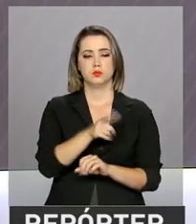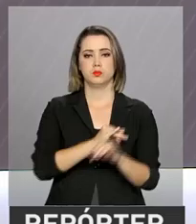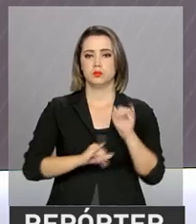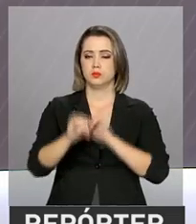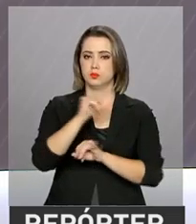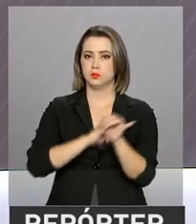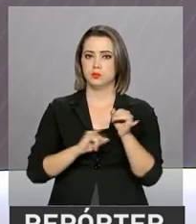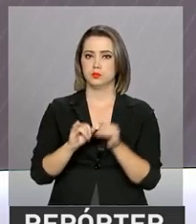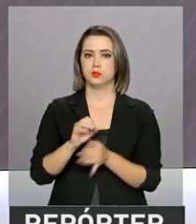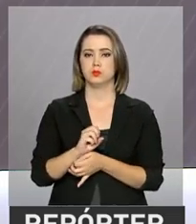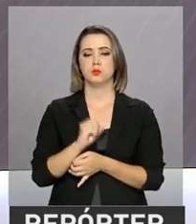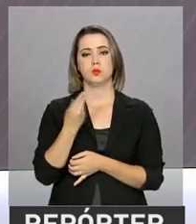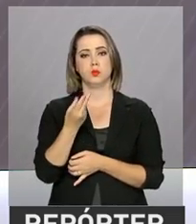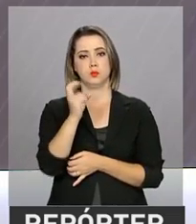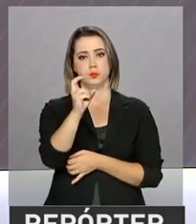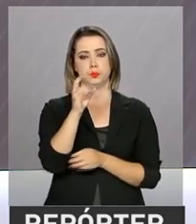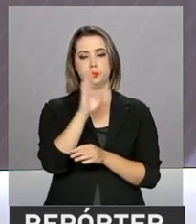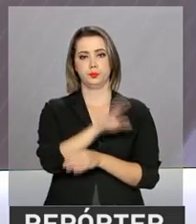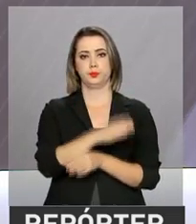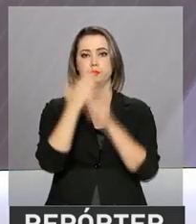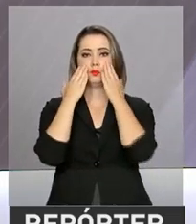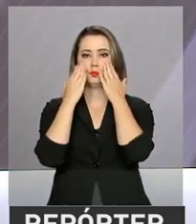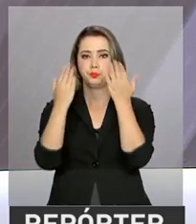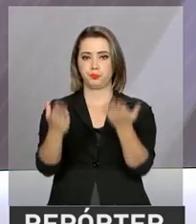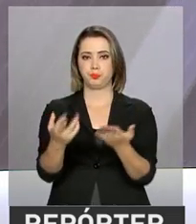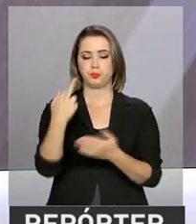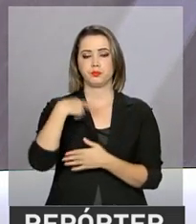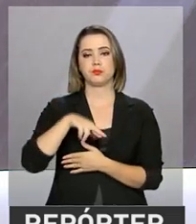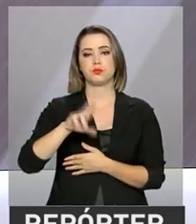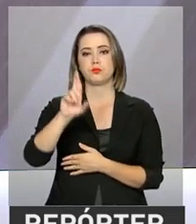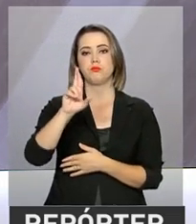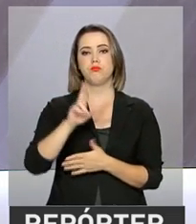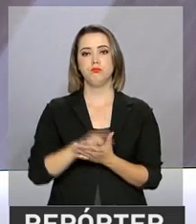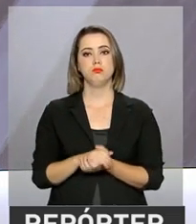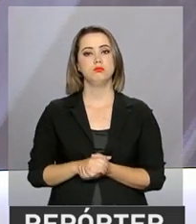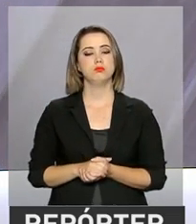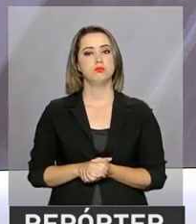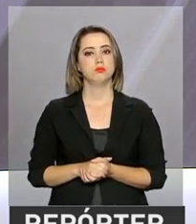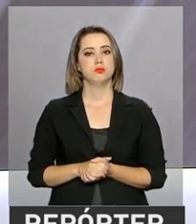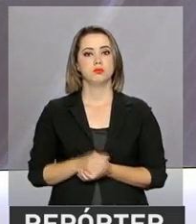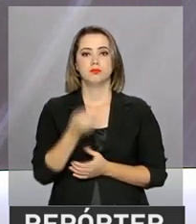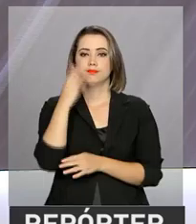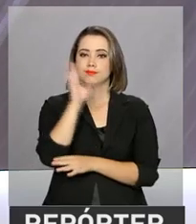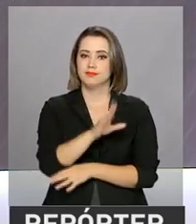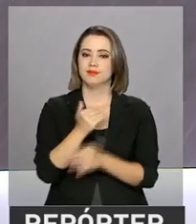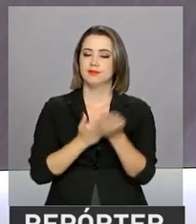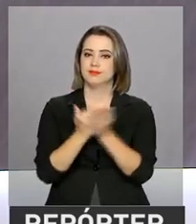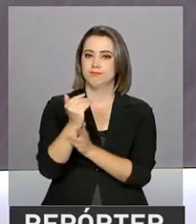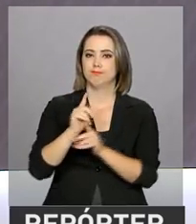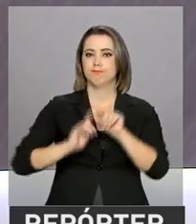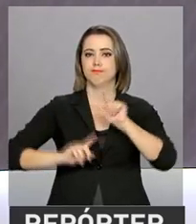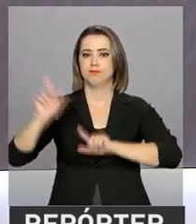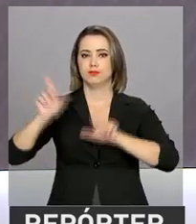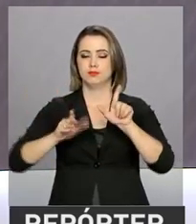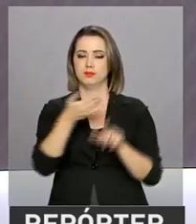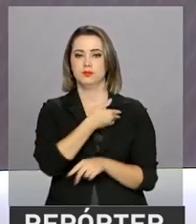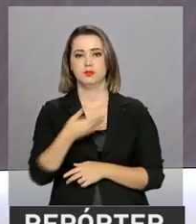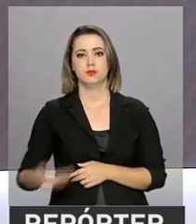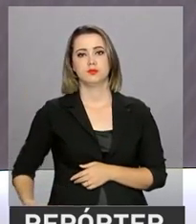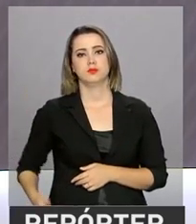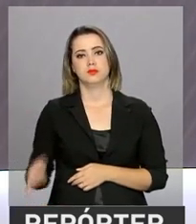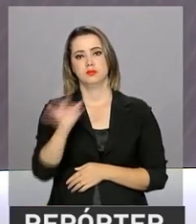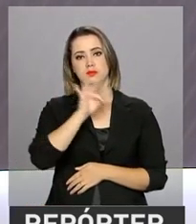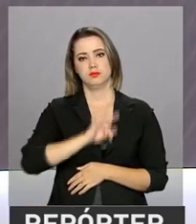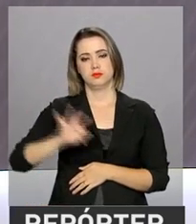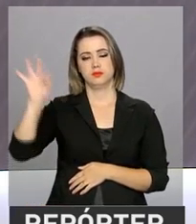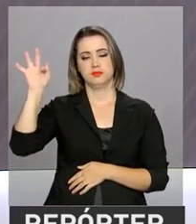momento com mais informações. Ou às 5 da tarde, na próxima edição do Repórter NBR. Uma boa tarde para você. Continue com a gente aqui na